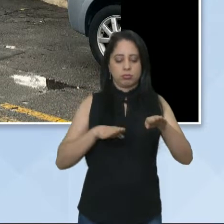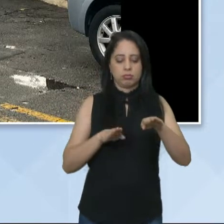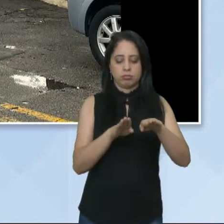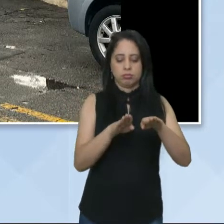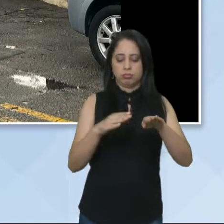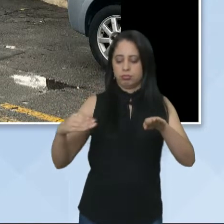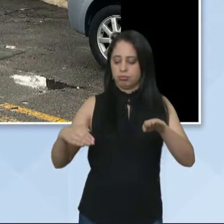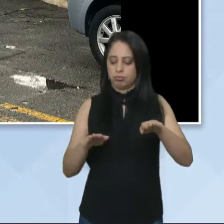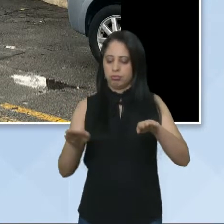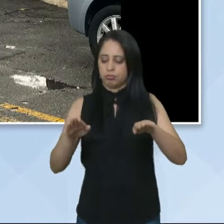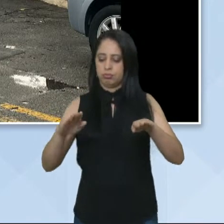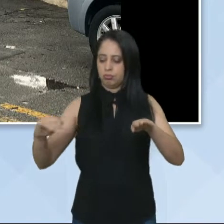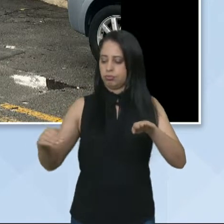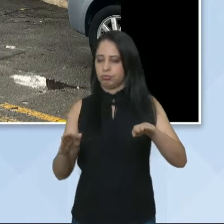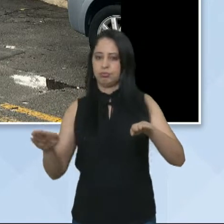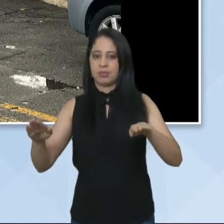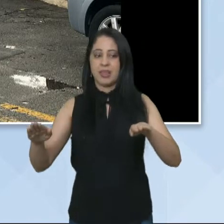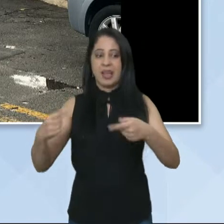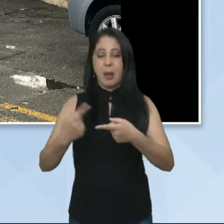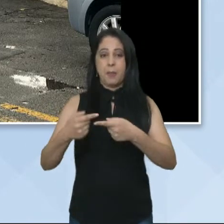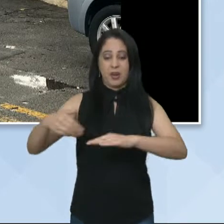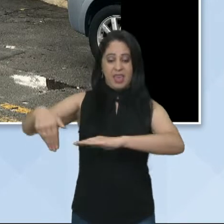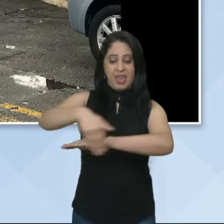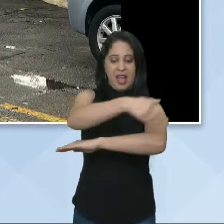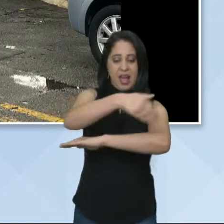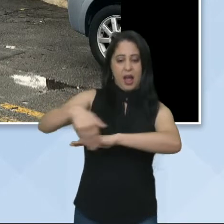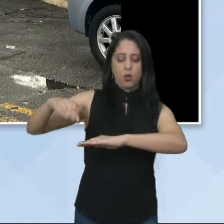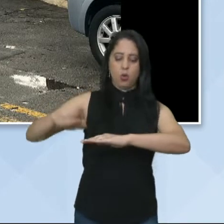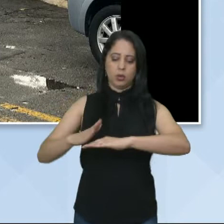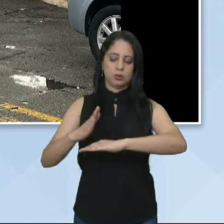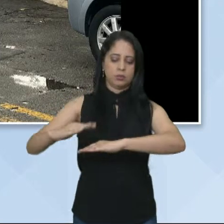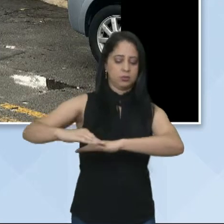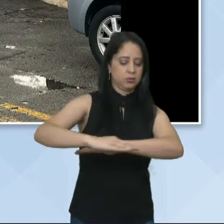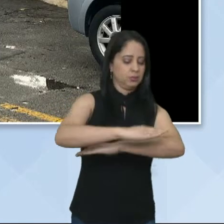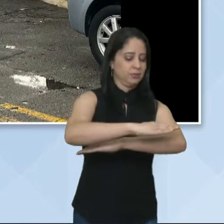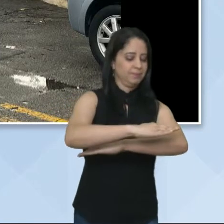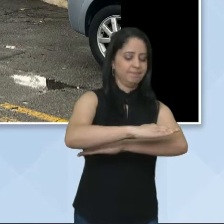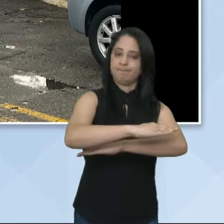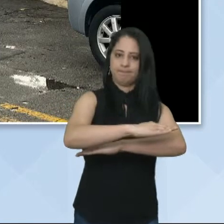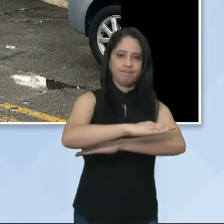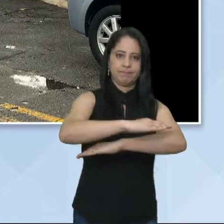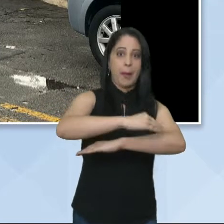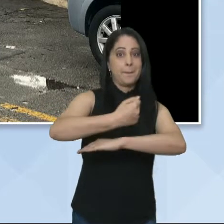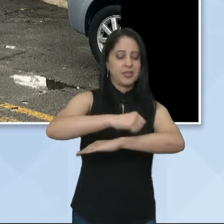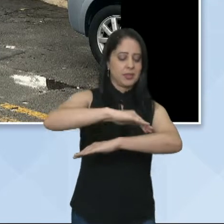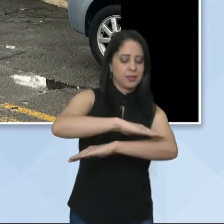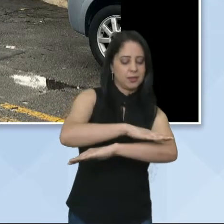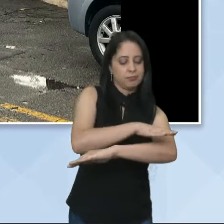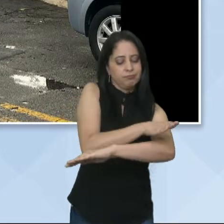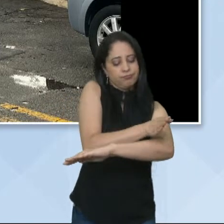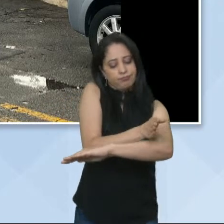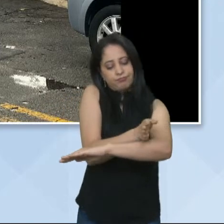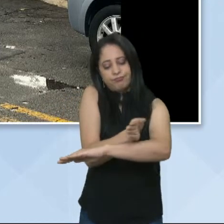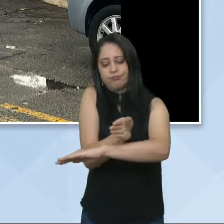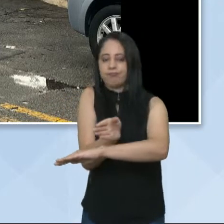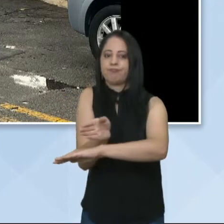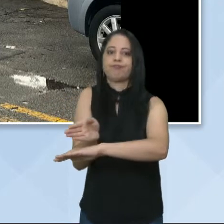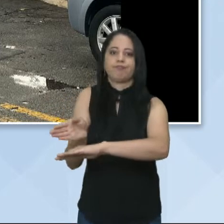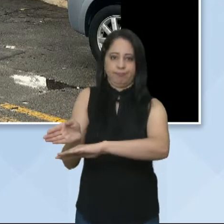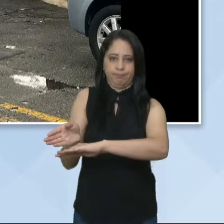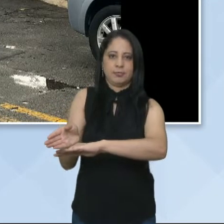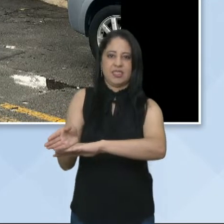porque é uma rua sem saída, os carros entram ali, difícil manobrarem, cabe poucos